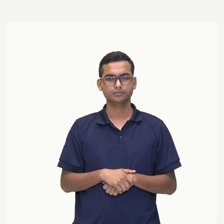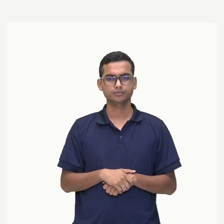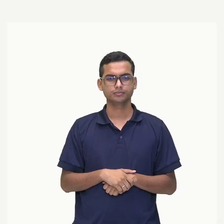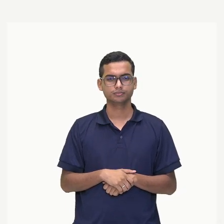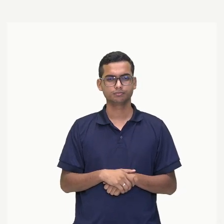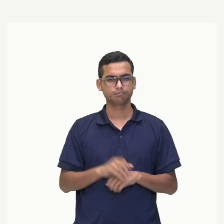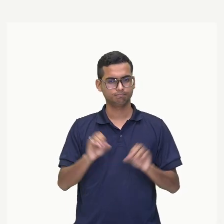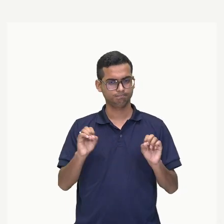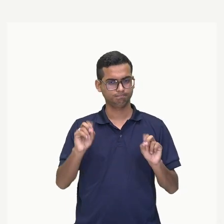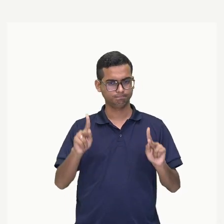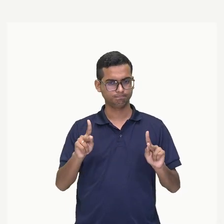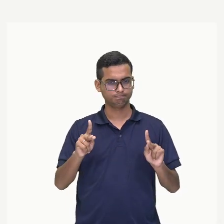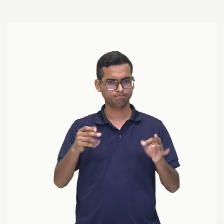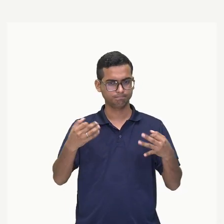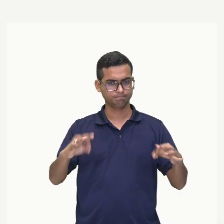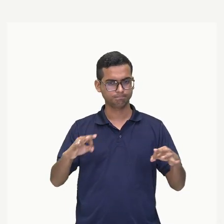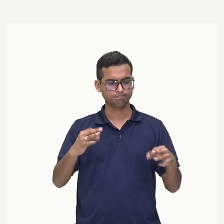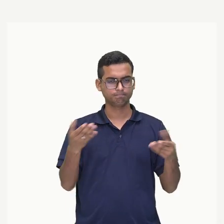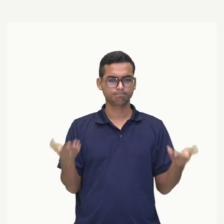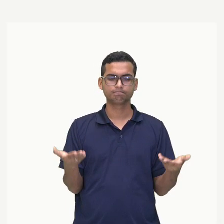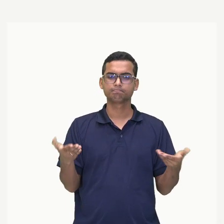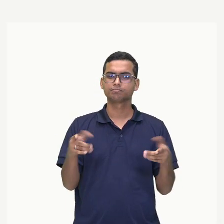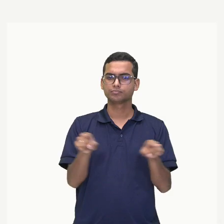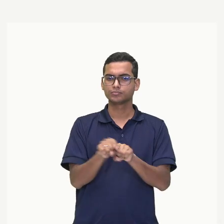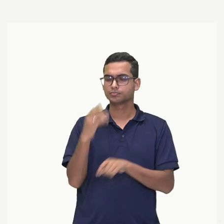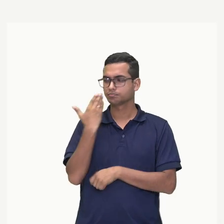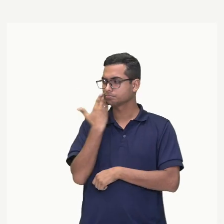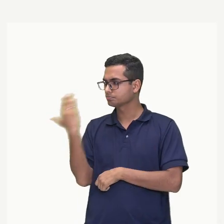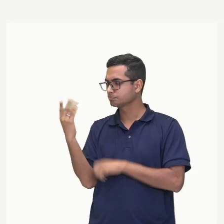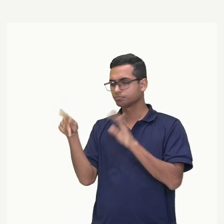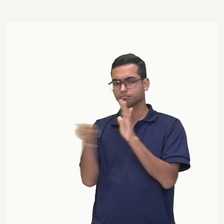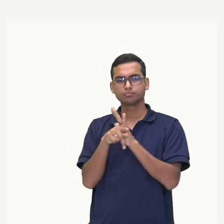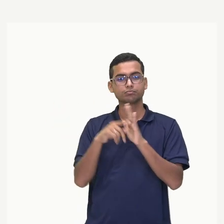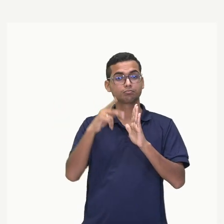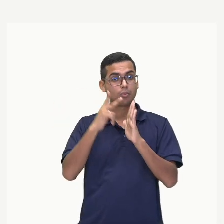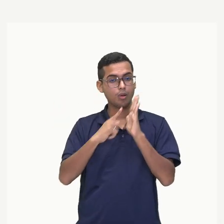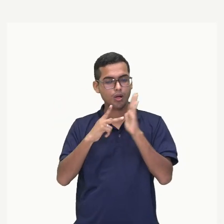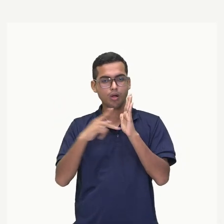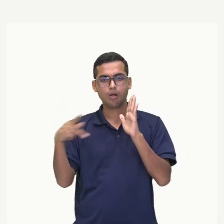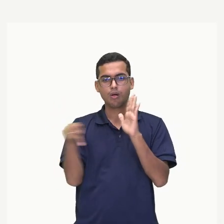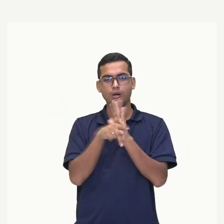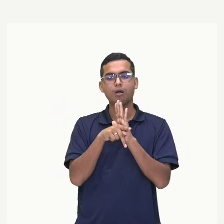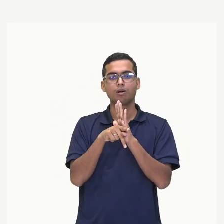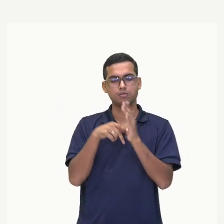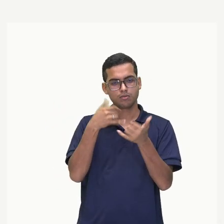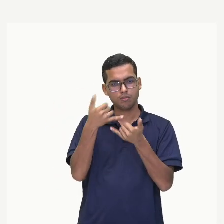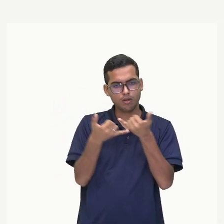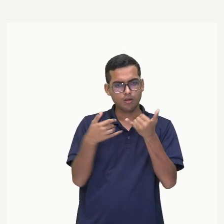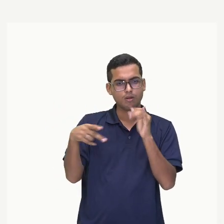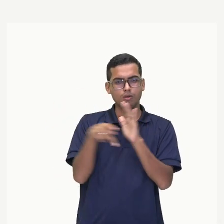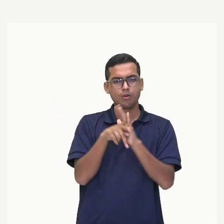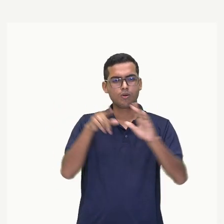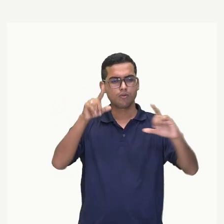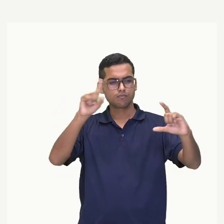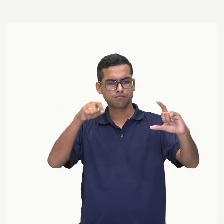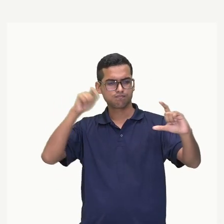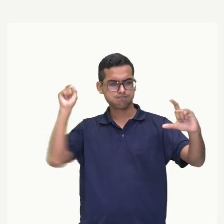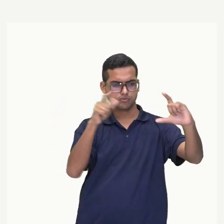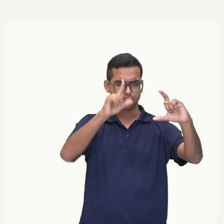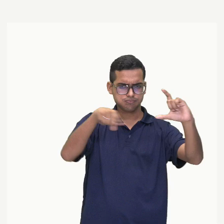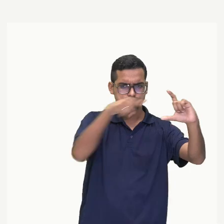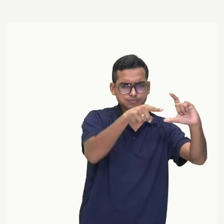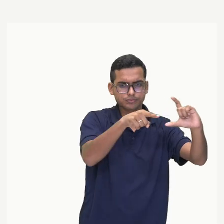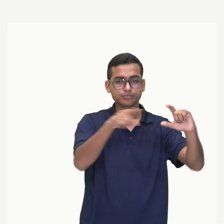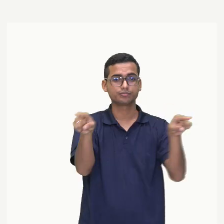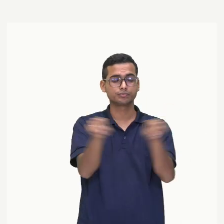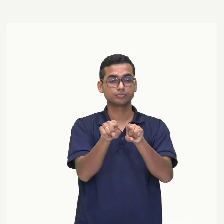Ok, gente? Então, essa é a forma de pontuação no jogo do dardo. Olha aí, nós temos também a